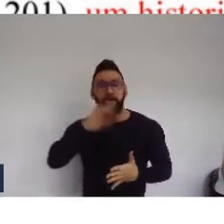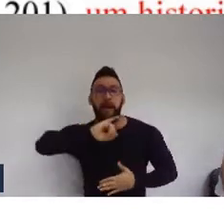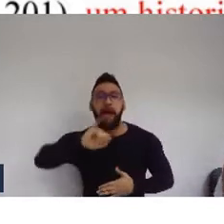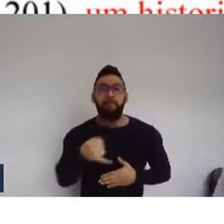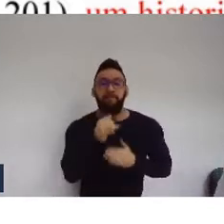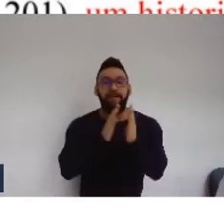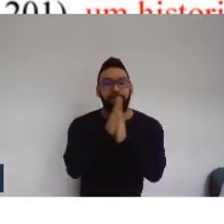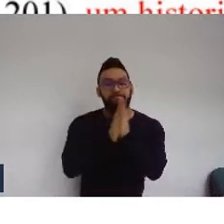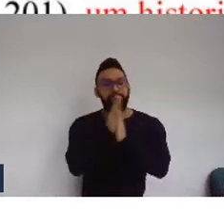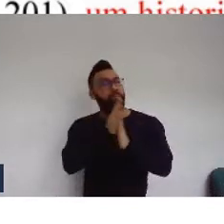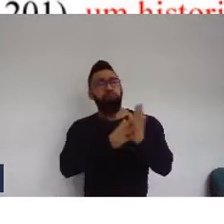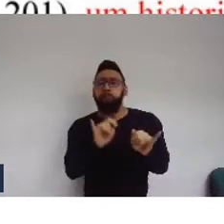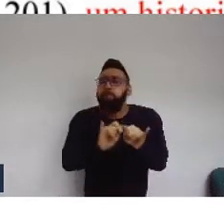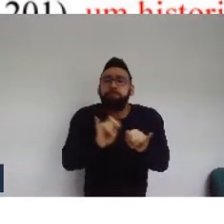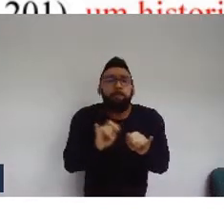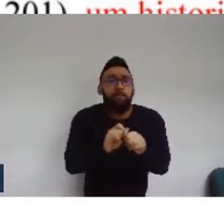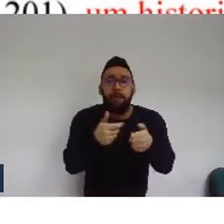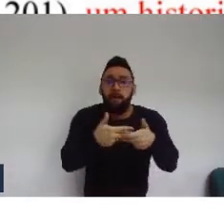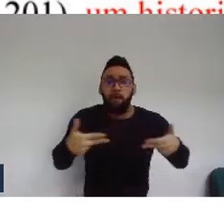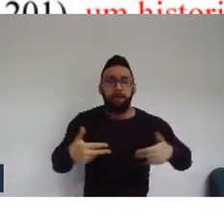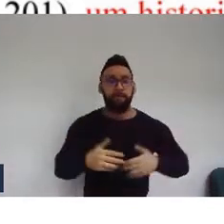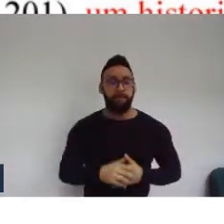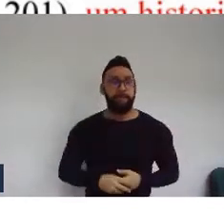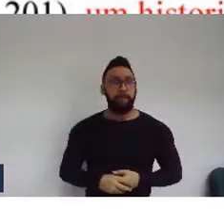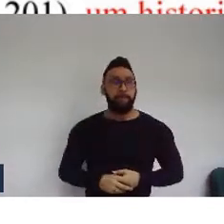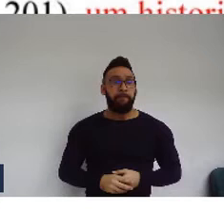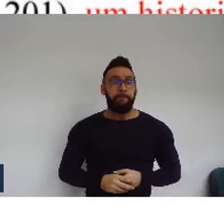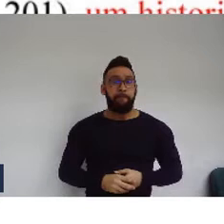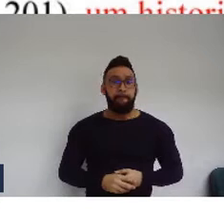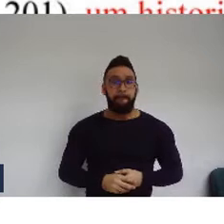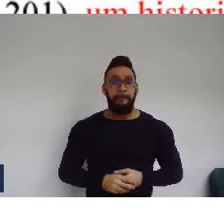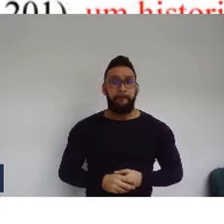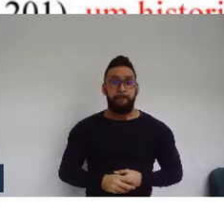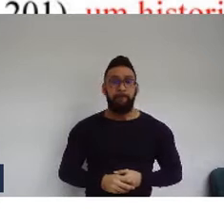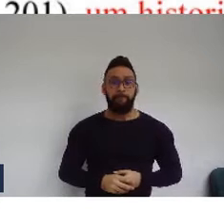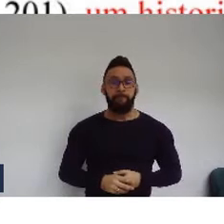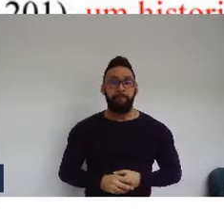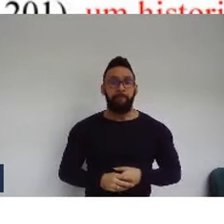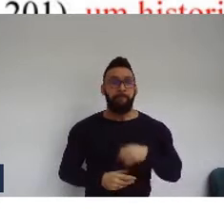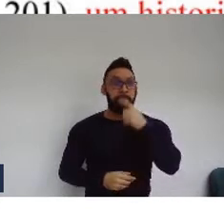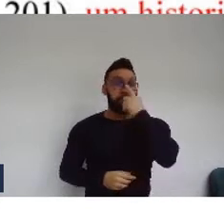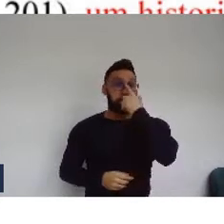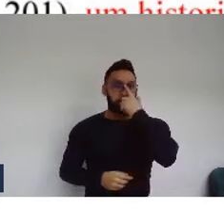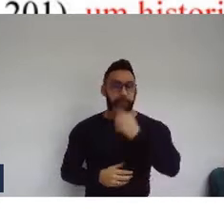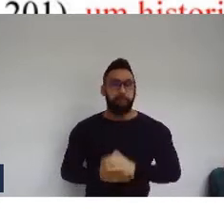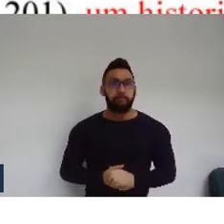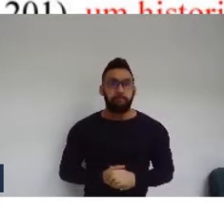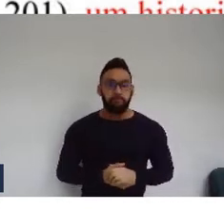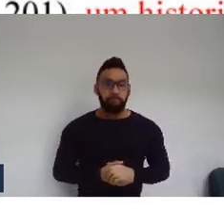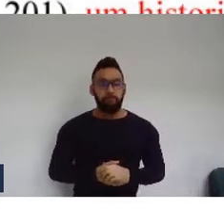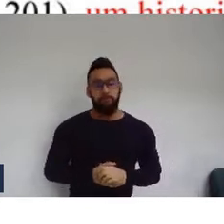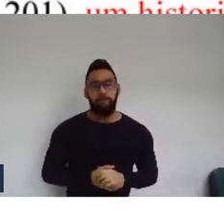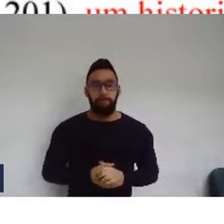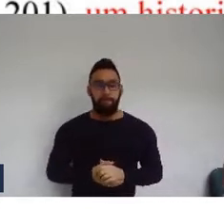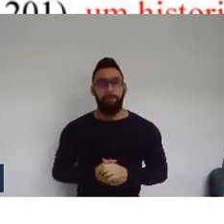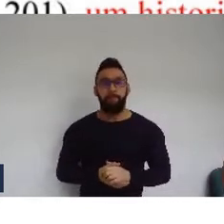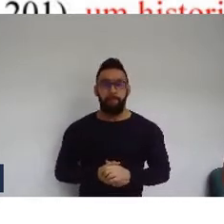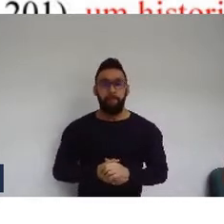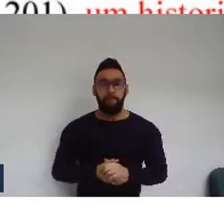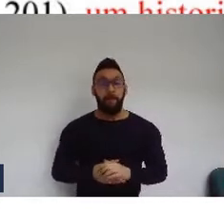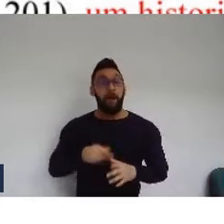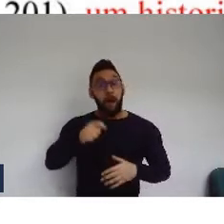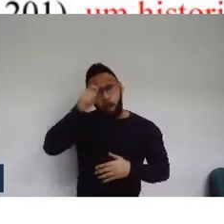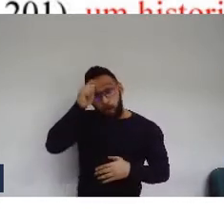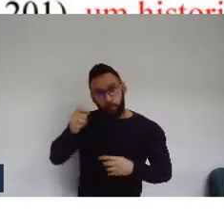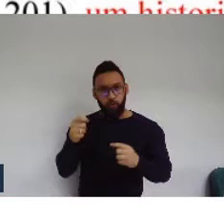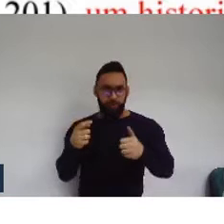Esse historiador, Bexley, um historiador de arquitetura, diz que o espaço